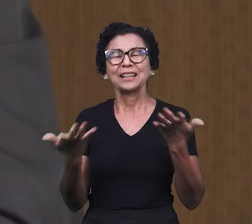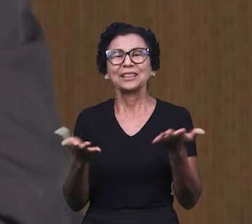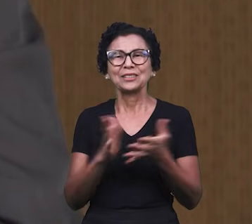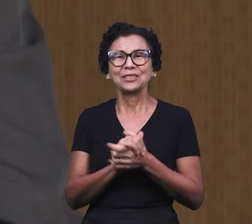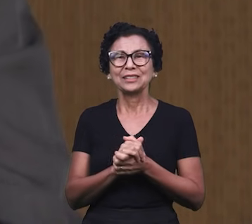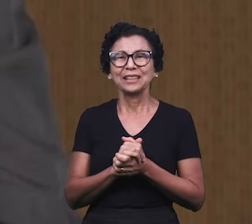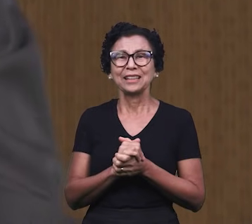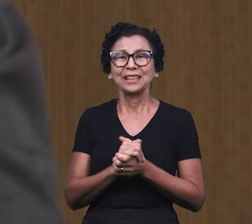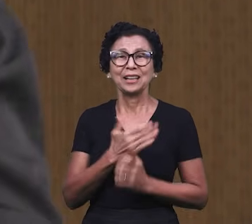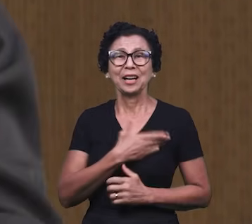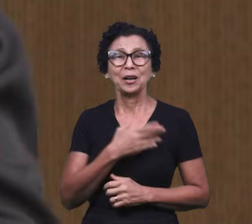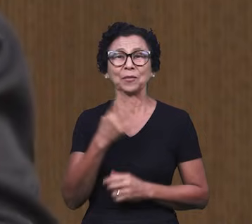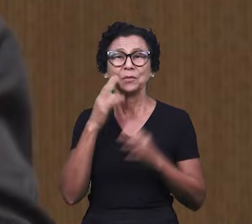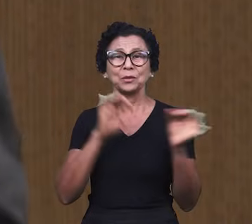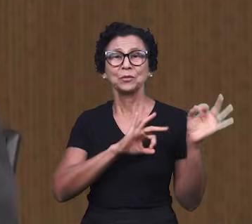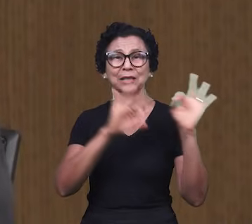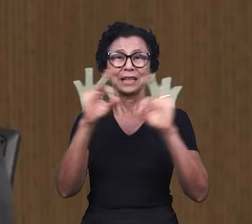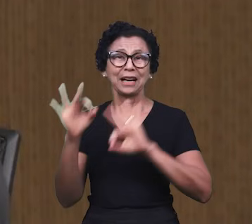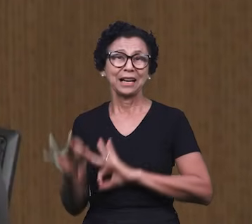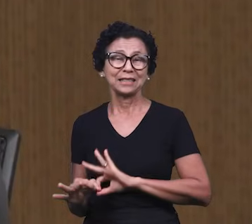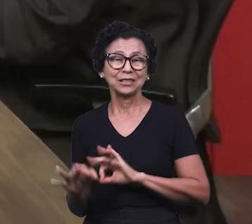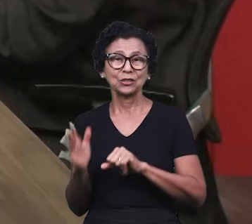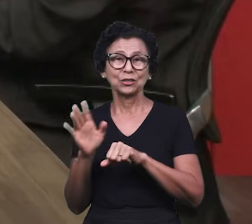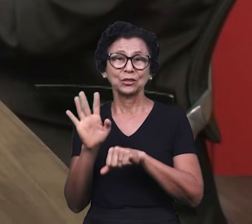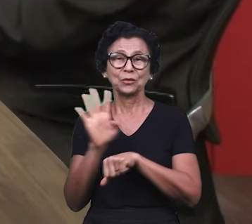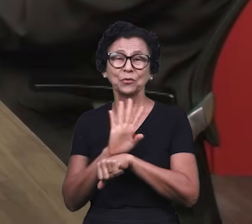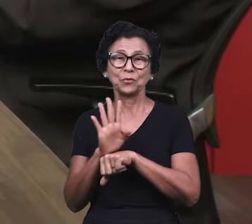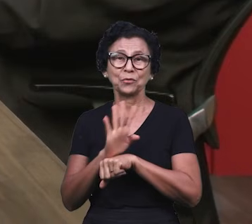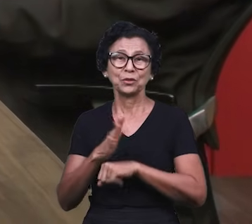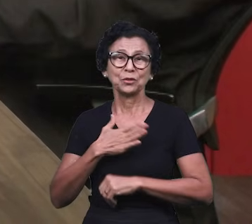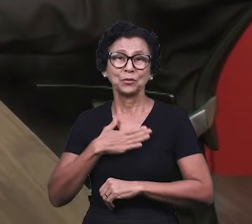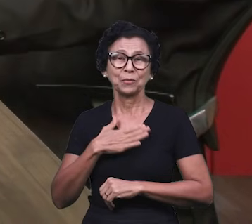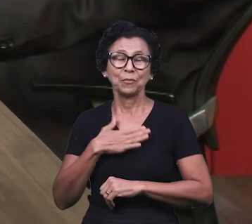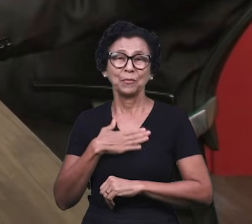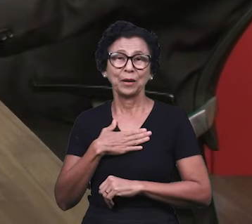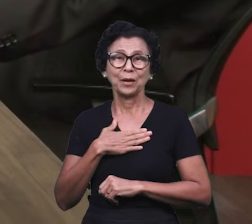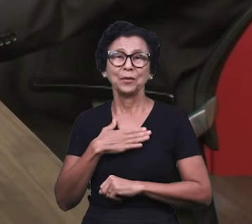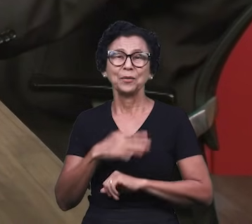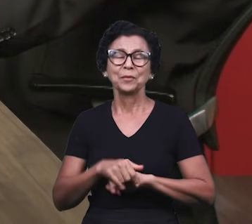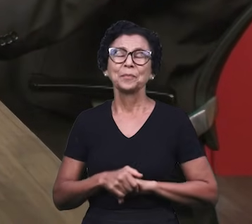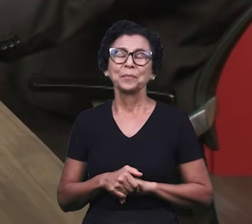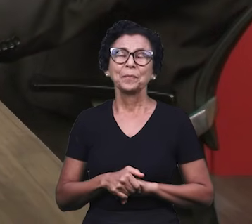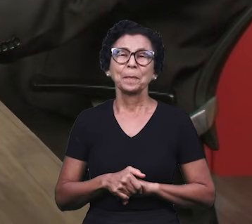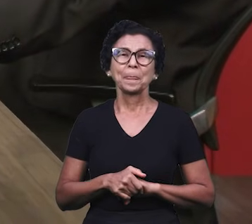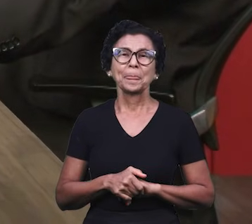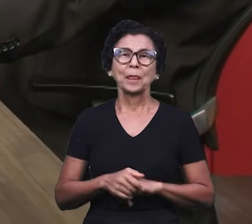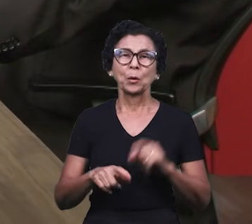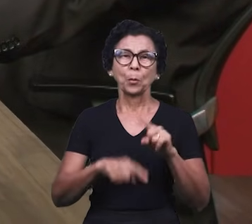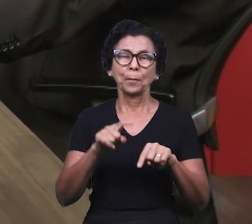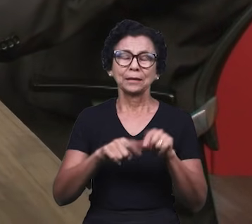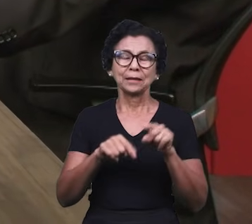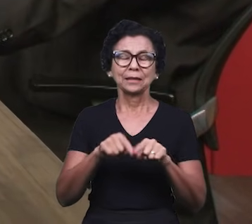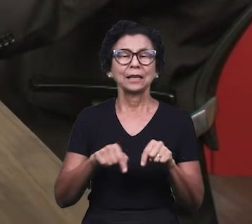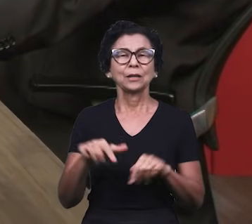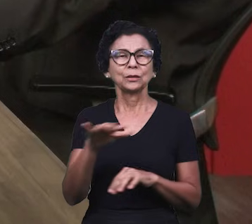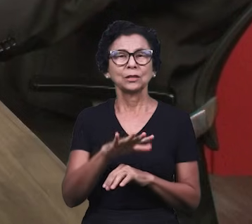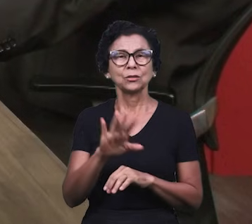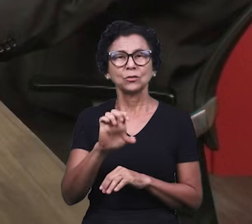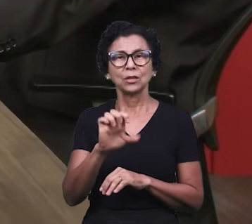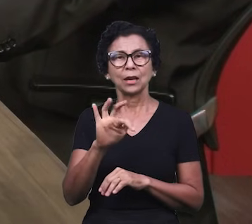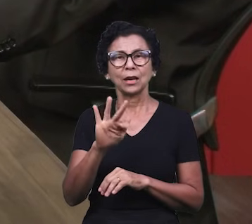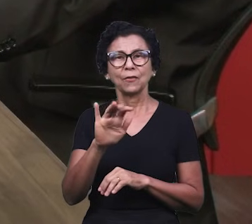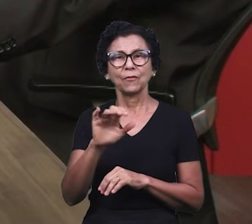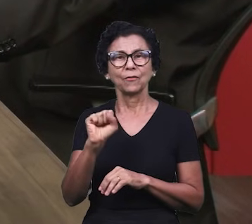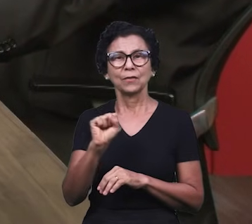Olha, ele assim, que legal, maravilha, tem um né? vídeo teu aqui lá em Éfeso. E uma coisa muito interessante, pastor, é que a gente percebe também, assim, quando a